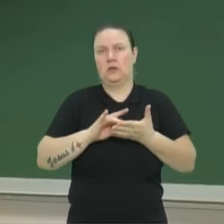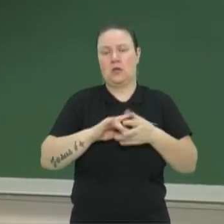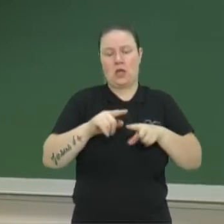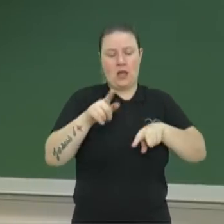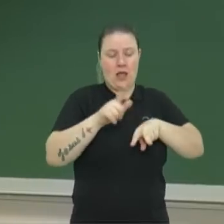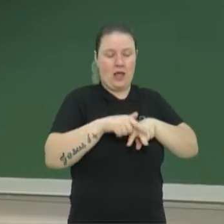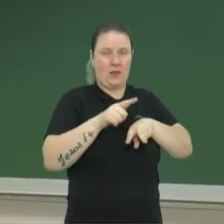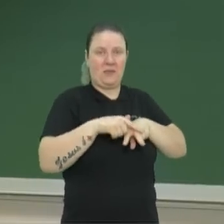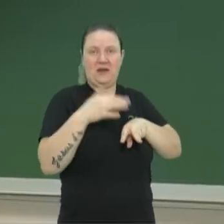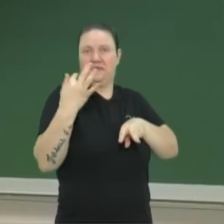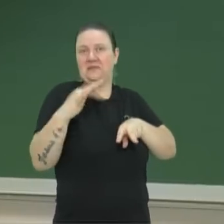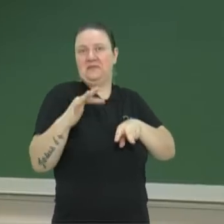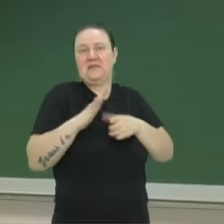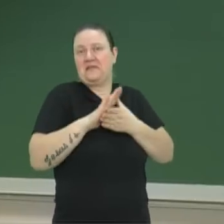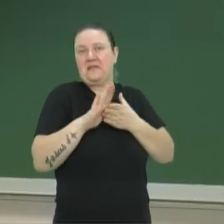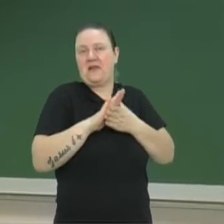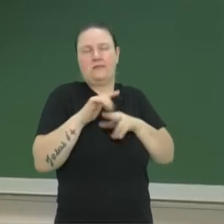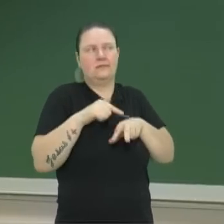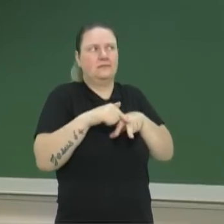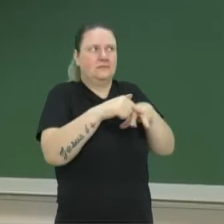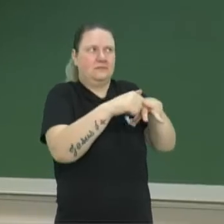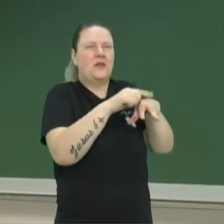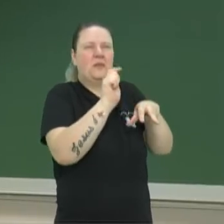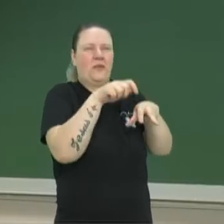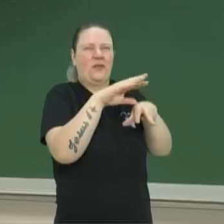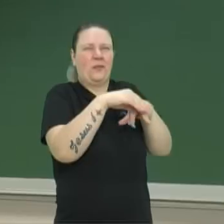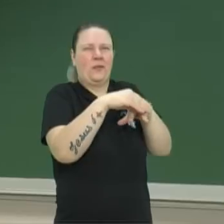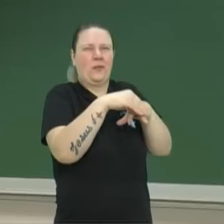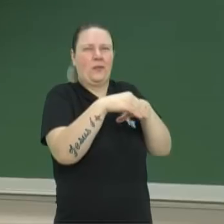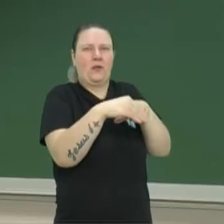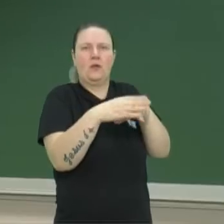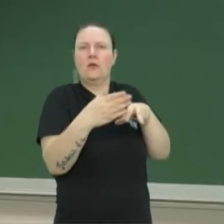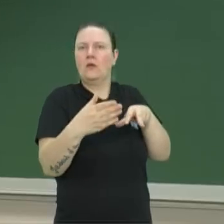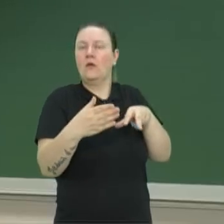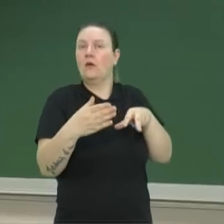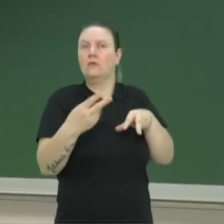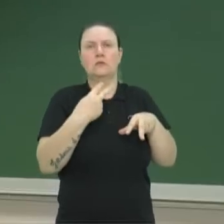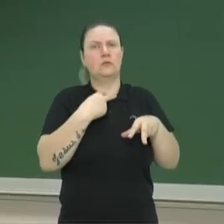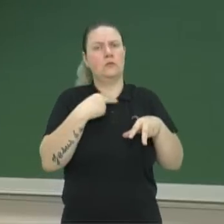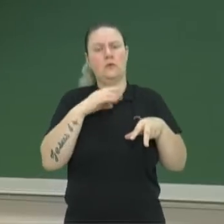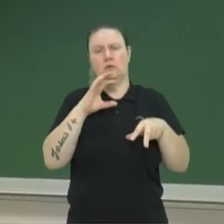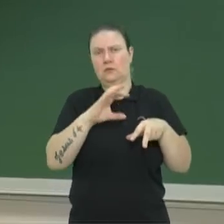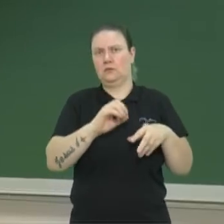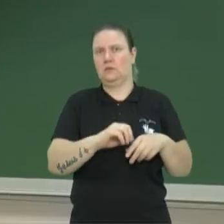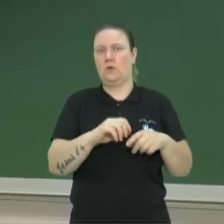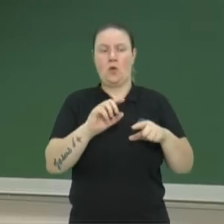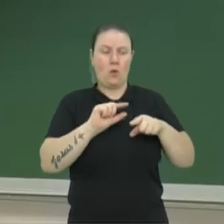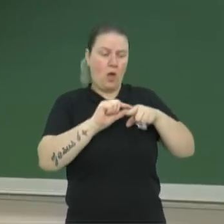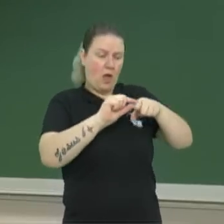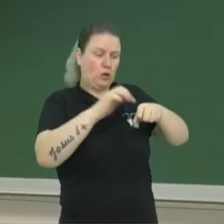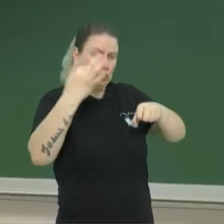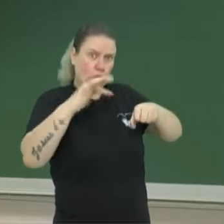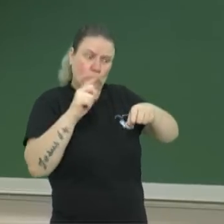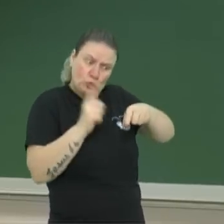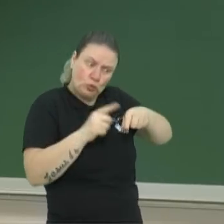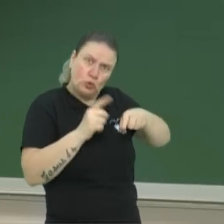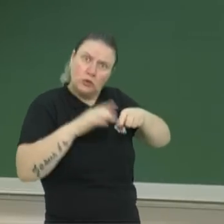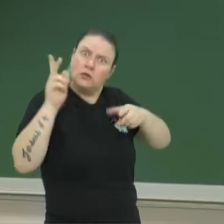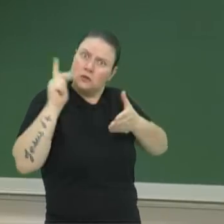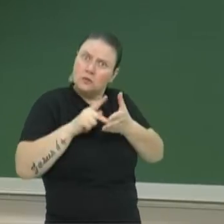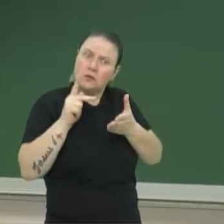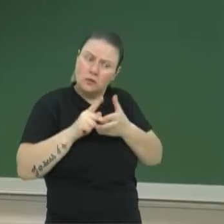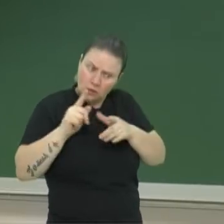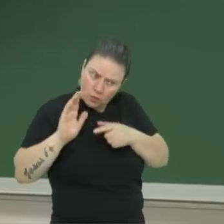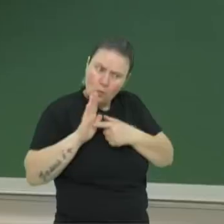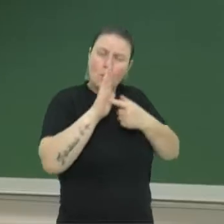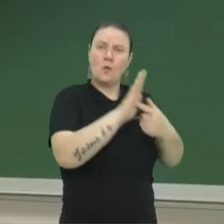perna errada, né, por medo do médico. Então isso a gente não deve fazer, né? Então a gente pensa que é um absurdo isso,